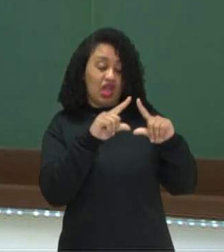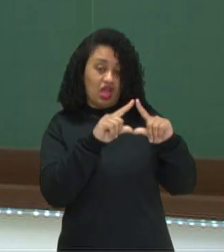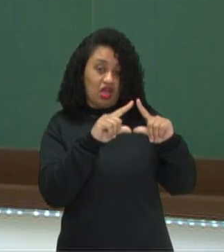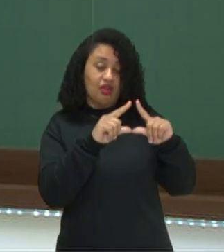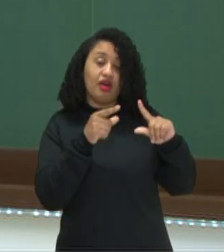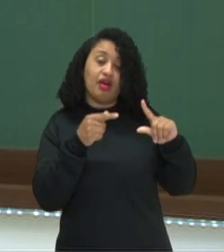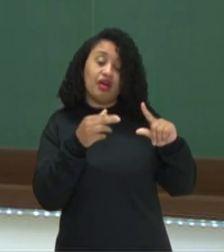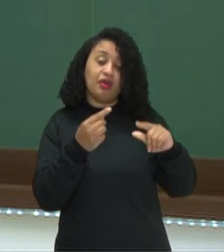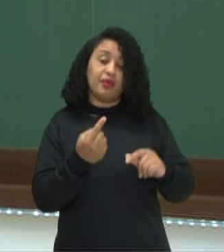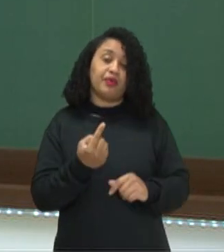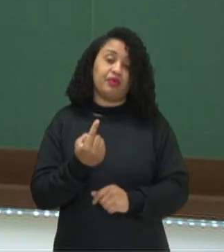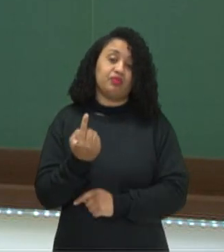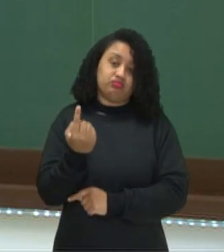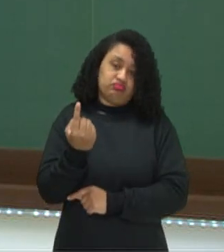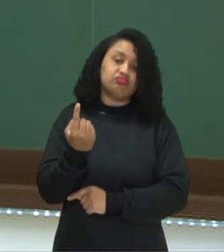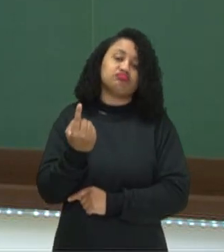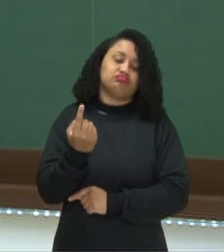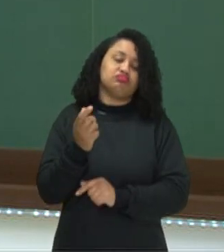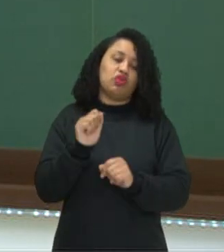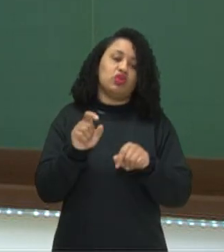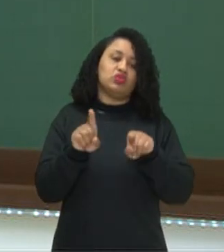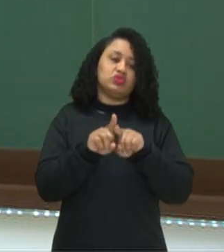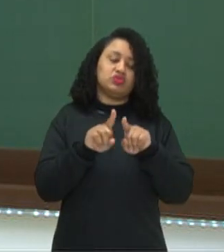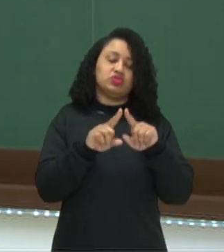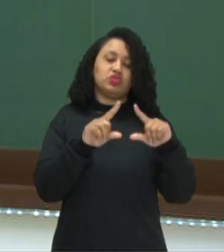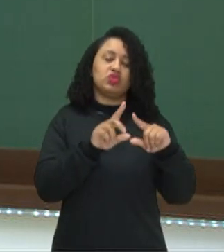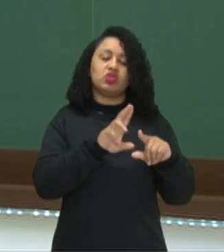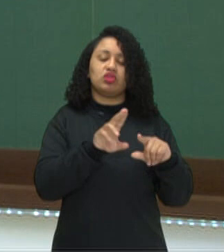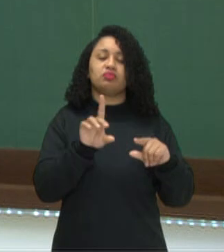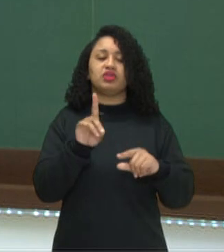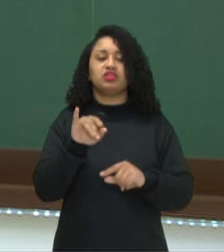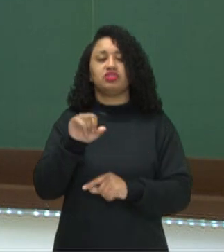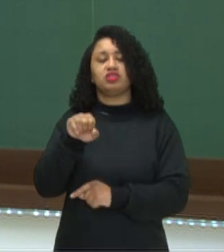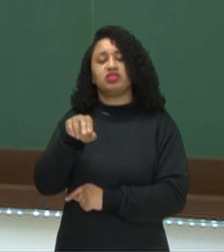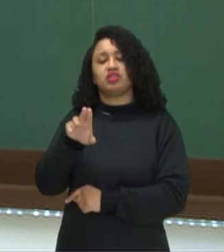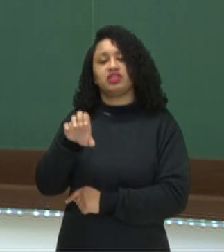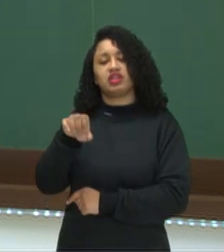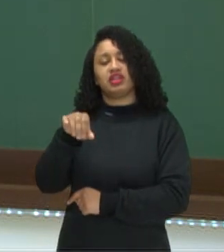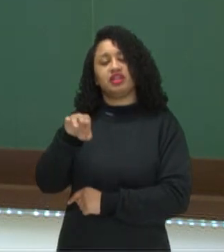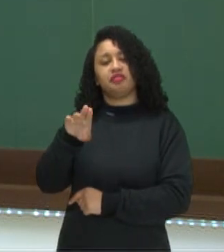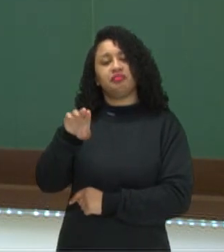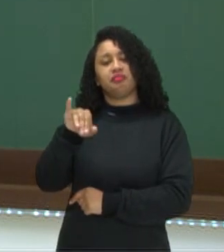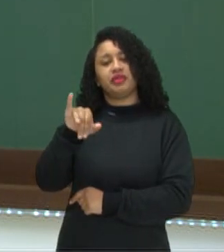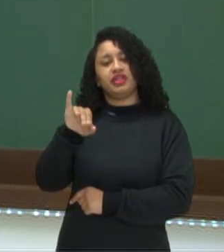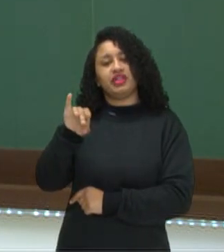de delta, que pode ser chamado também de discriminante, né?